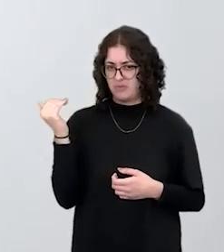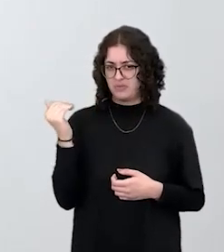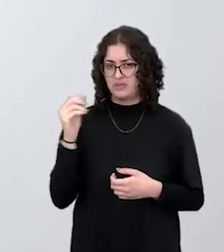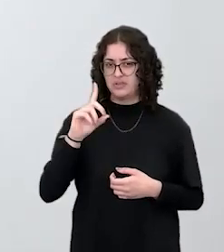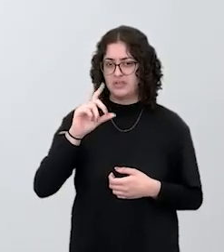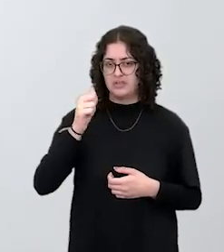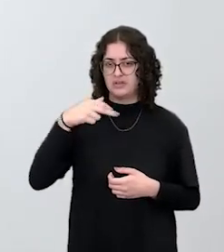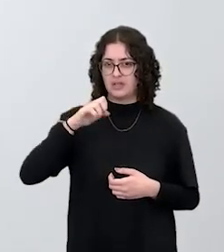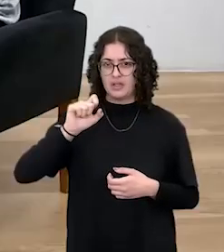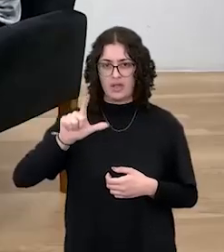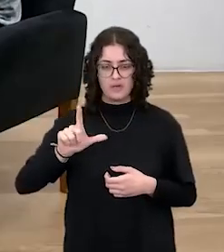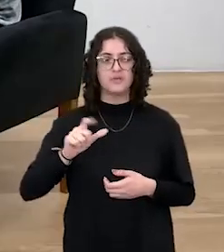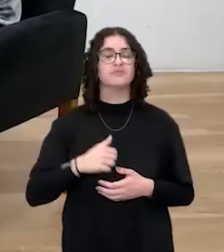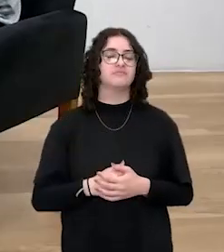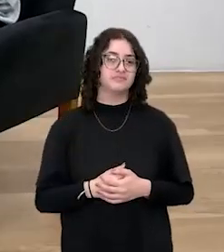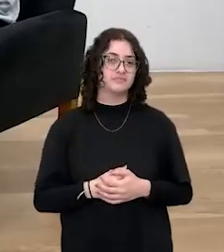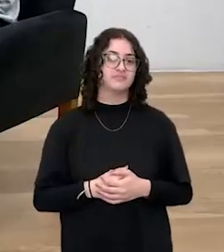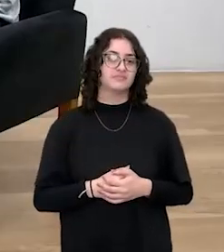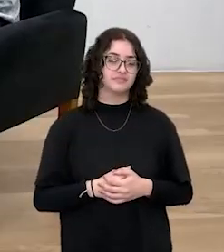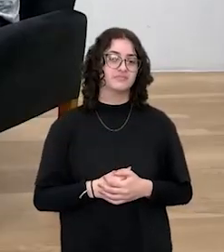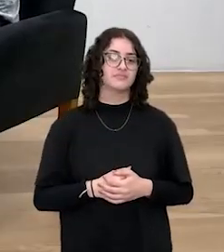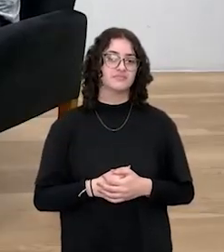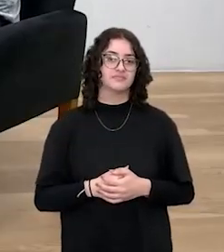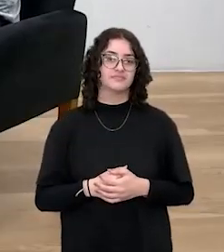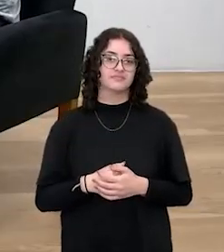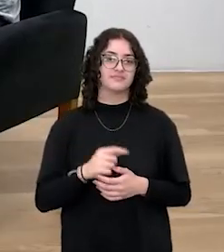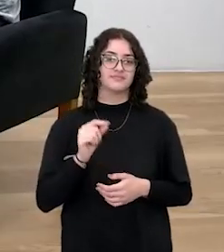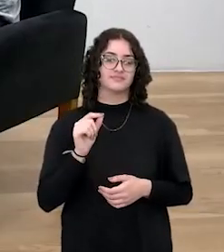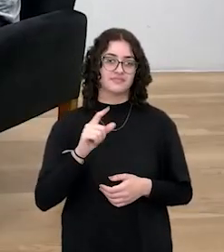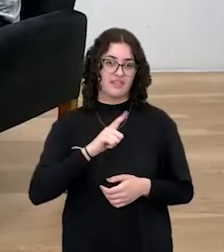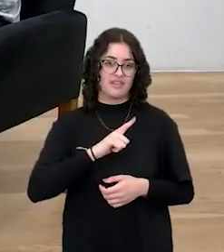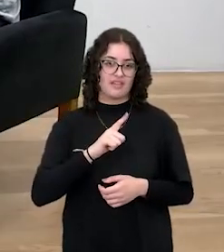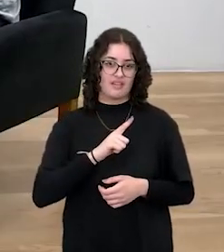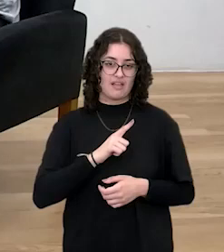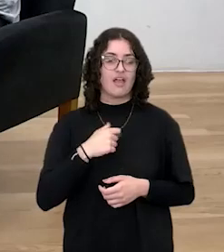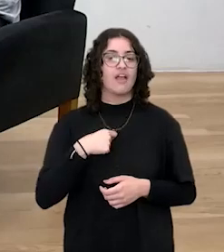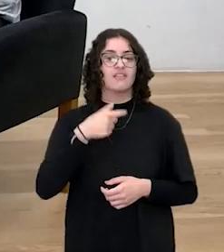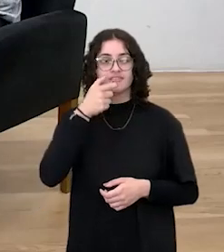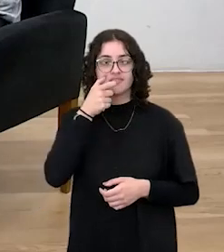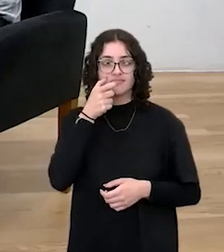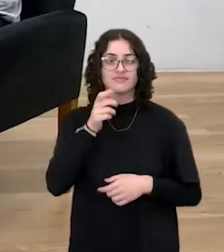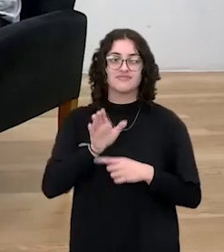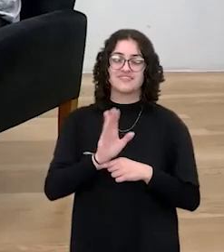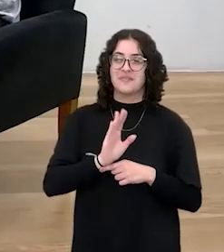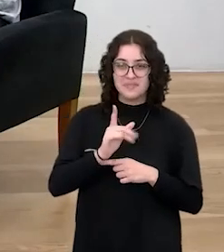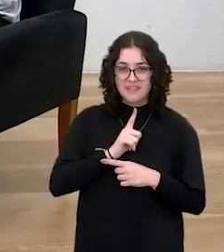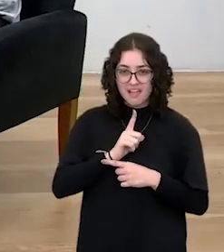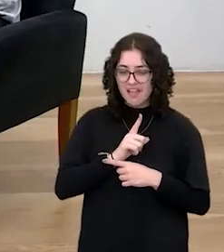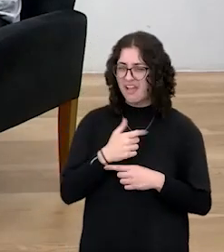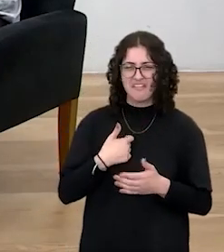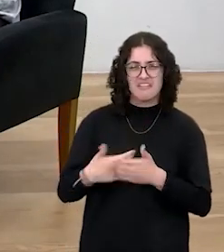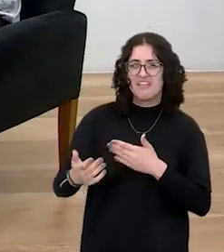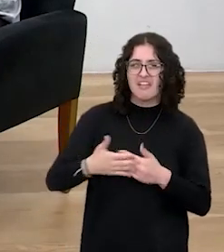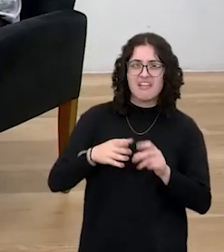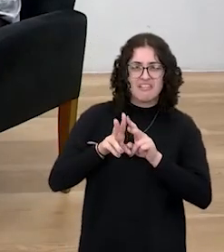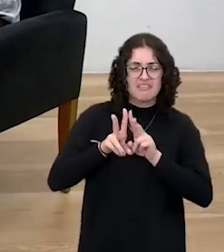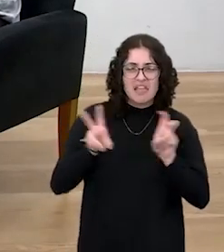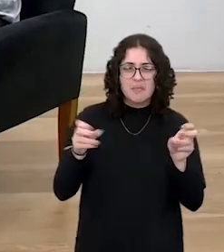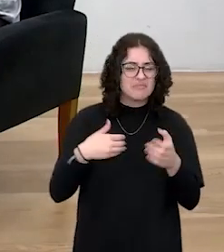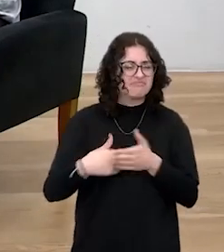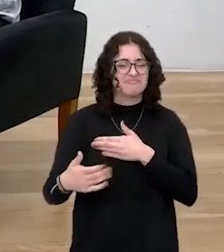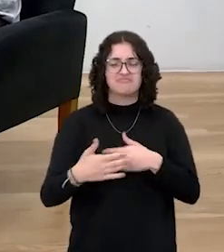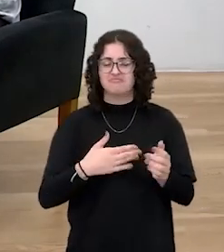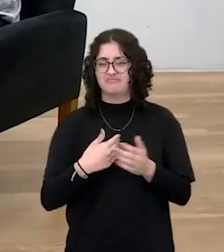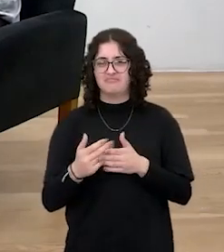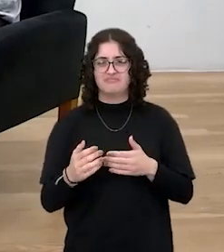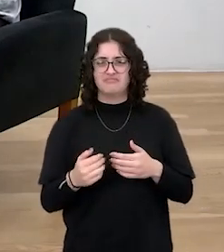acho. Daniel Day-Lewis é assim, tem Daniel Day-Lewis, eu vejo o filme. Nem me interessa saber o nome do filme. Sim.